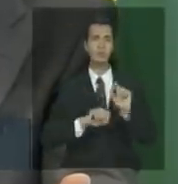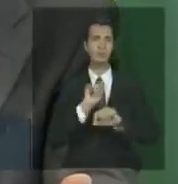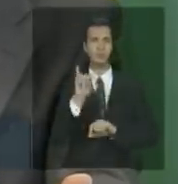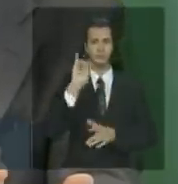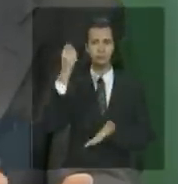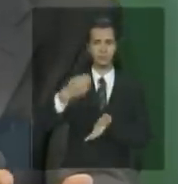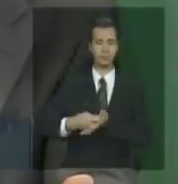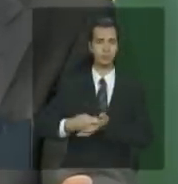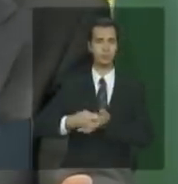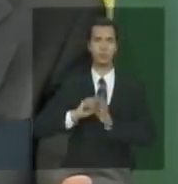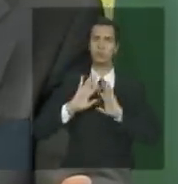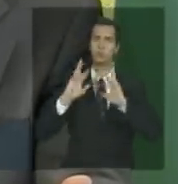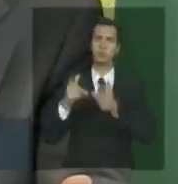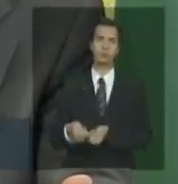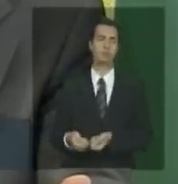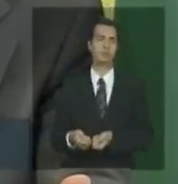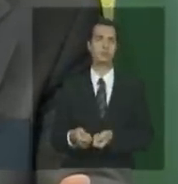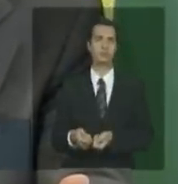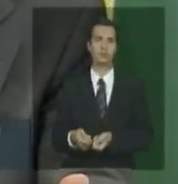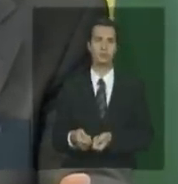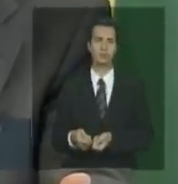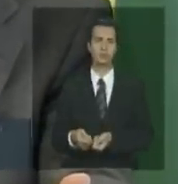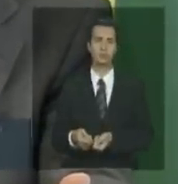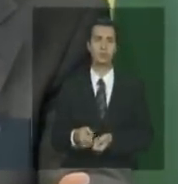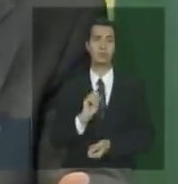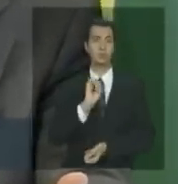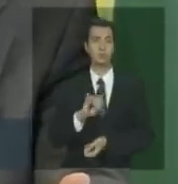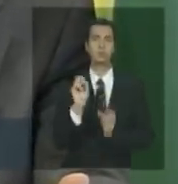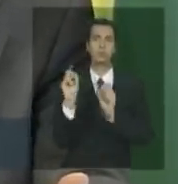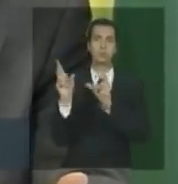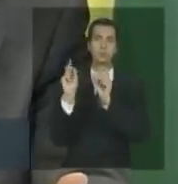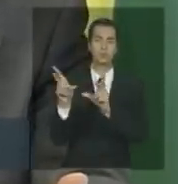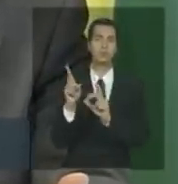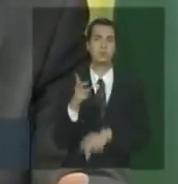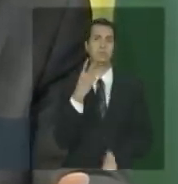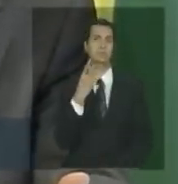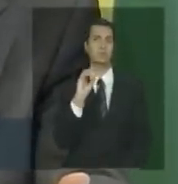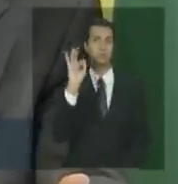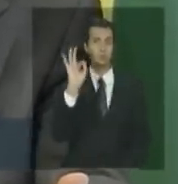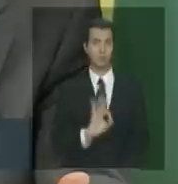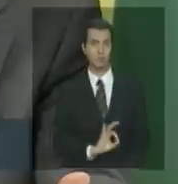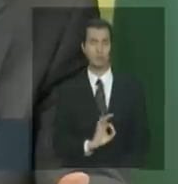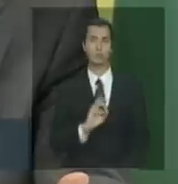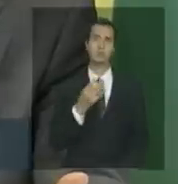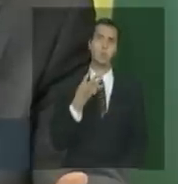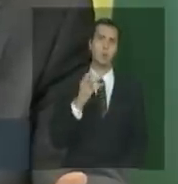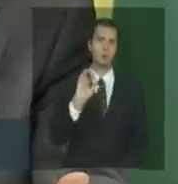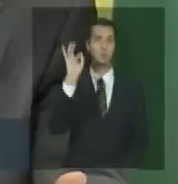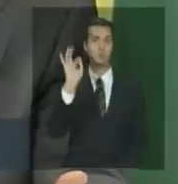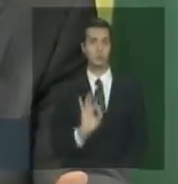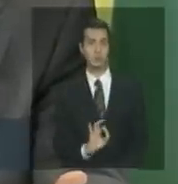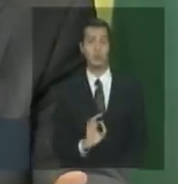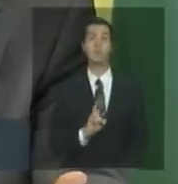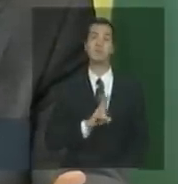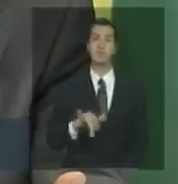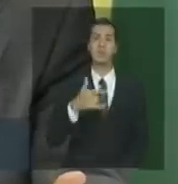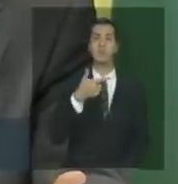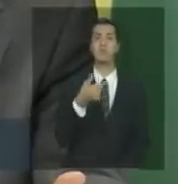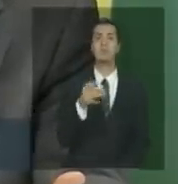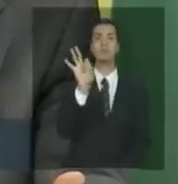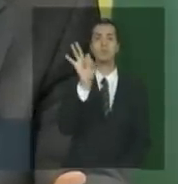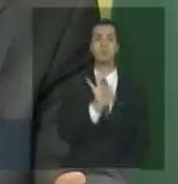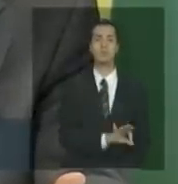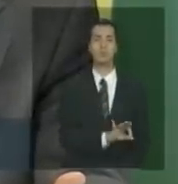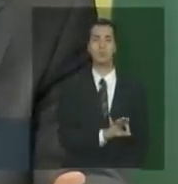porque você não coloca sobre faturamento. Então, tudo, se ele exporta 30%, 40% da sua produção, ele vai ter 20% a